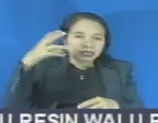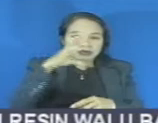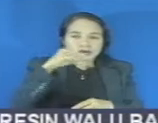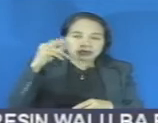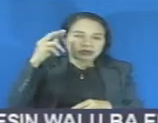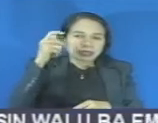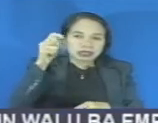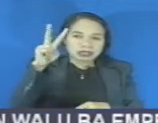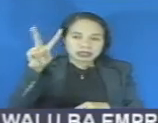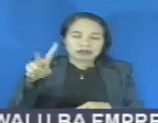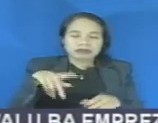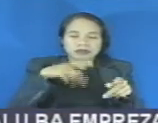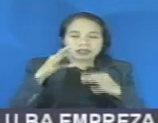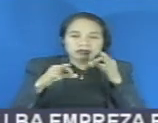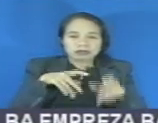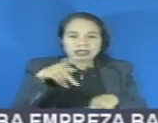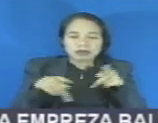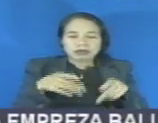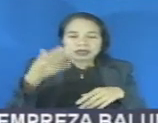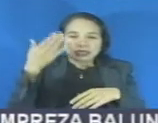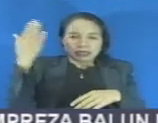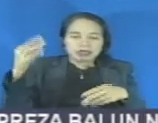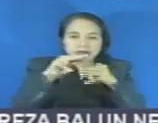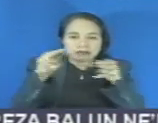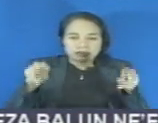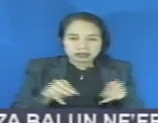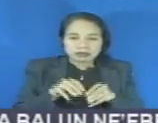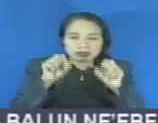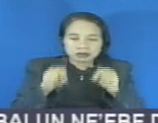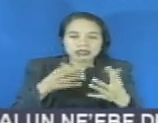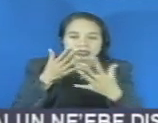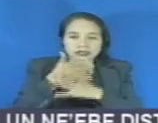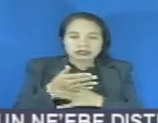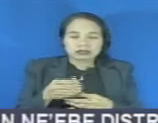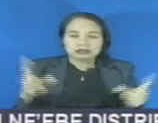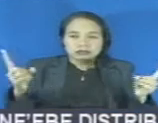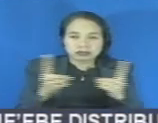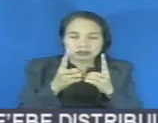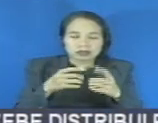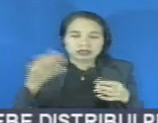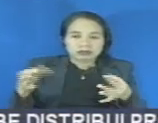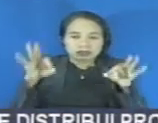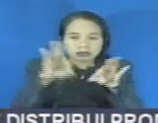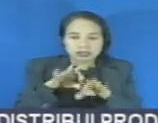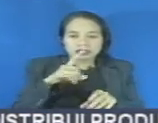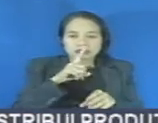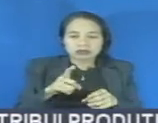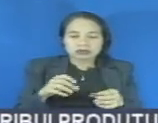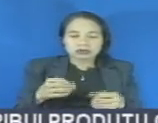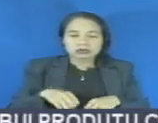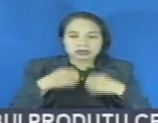televisão. Nune, população e áreas remotas, bele acesso. Hassurumalu, já não é importante ter teves. Ansama